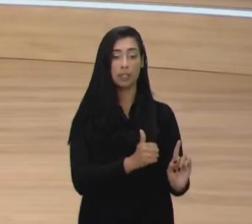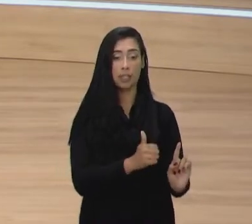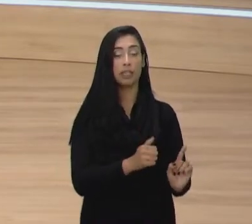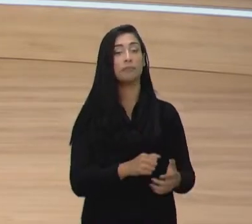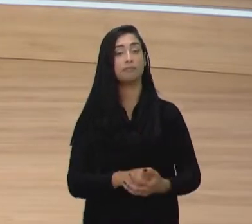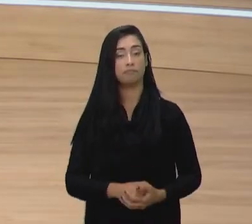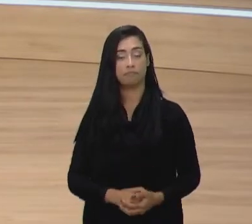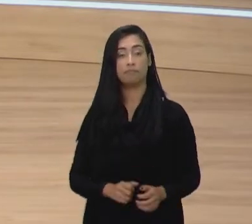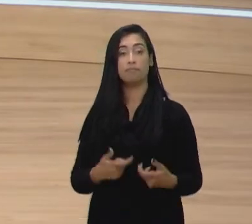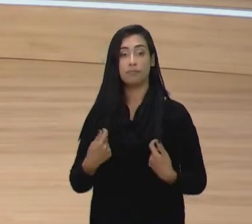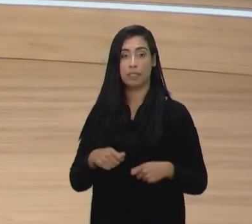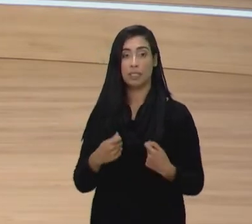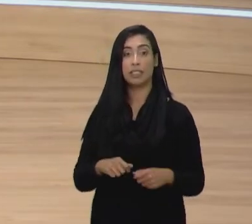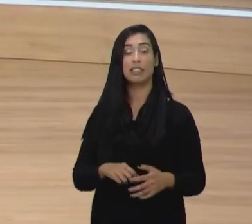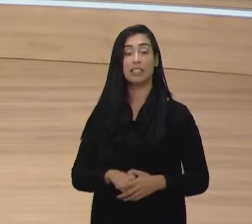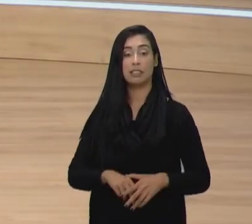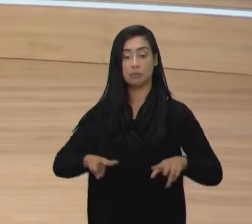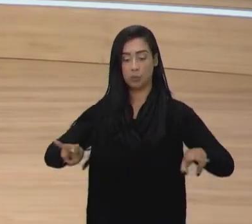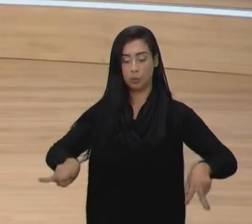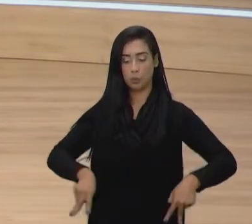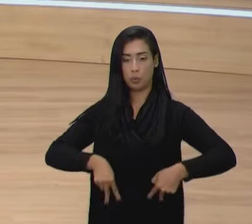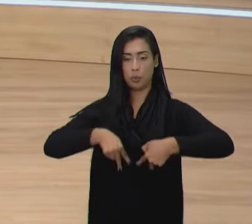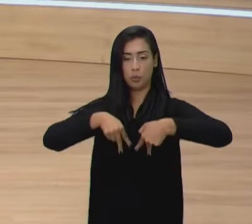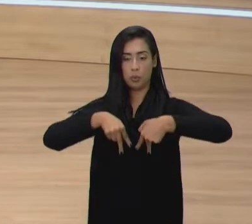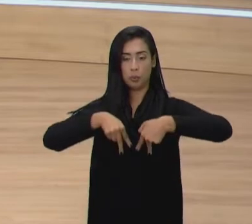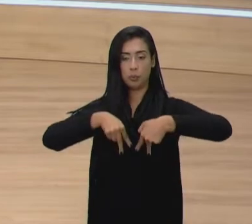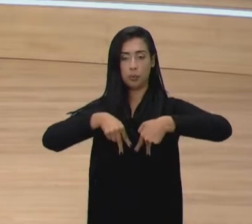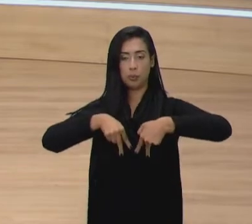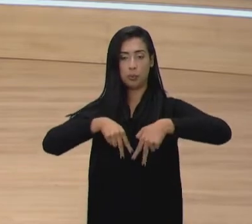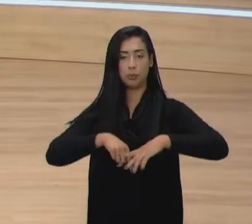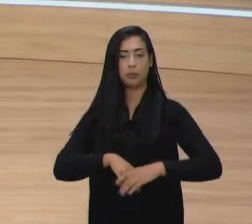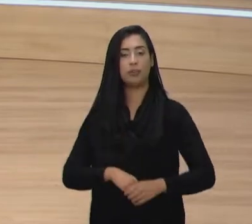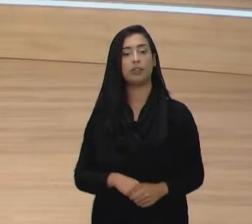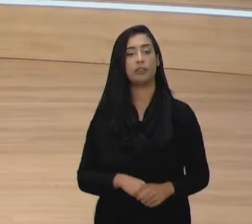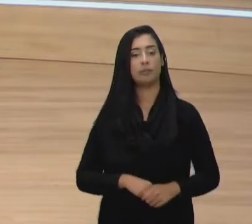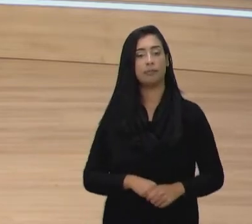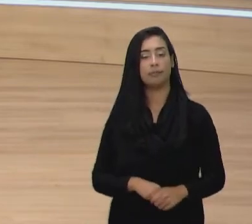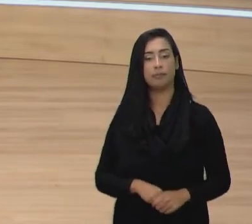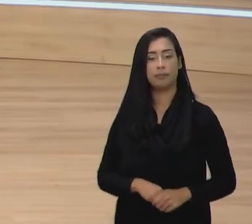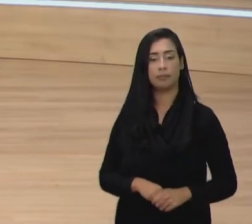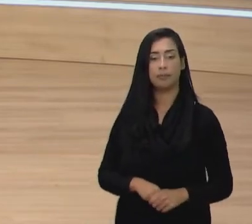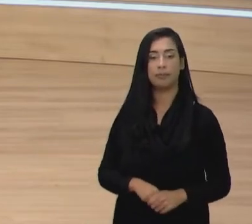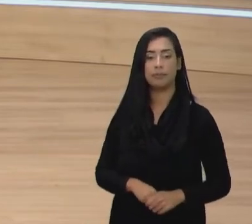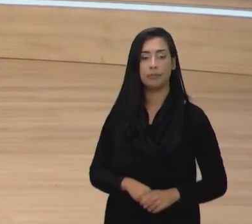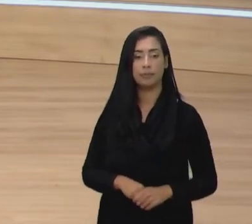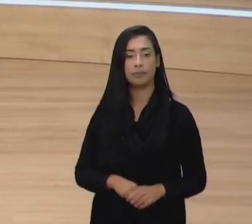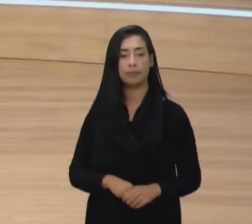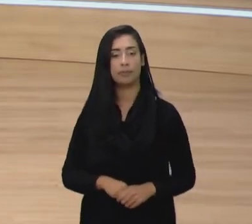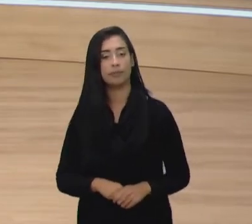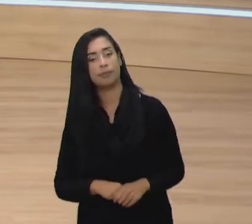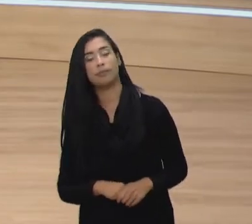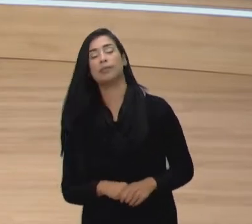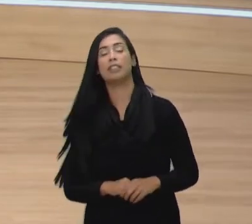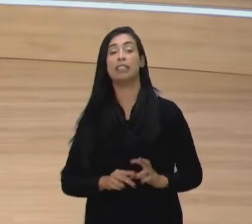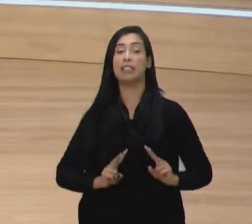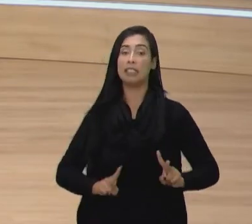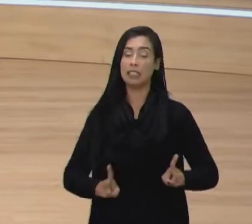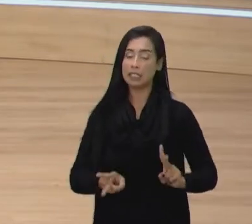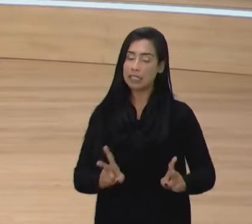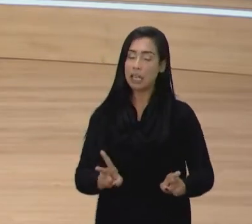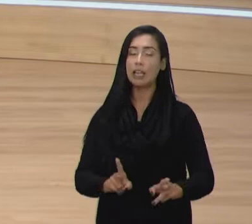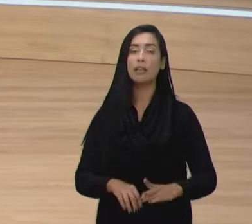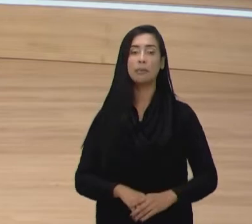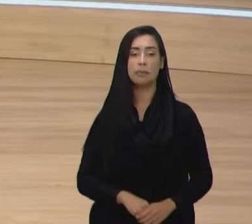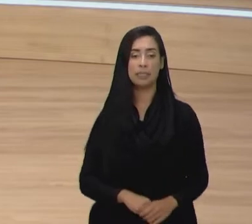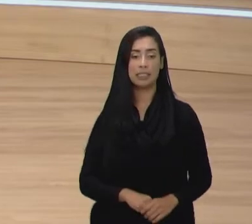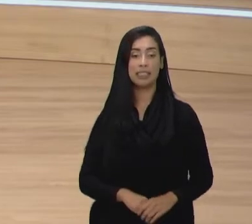lado pra acompanhar, fica mais fácil. Lembrando daí que é uma escolha, você pode escolher ser qualquer papel. Tanto faz. E aí, como sempre, a gente vai começar com a